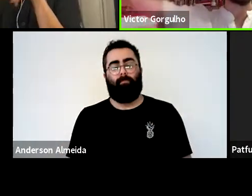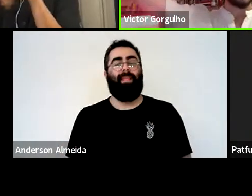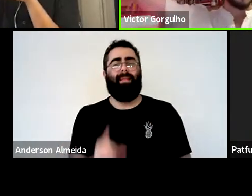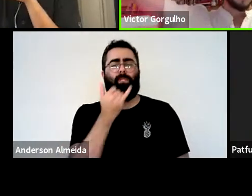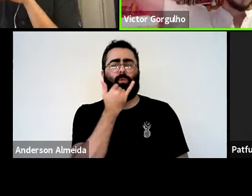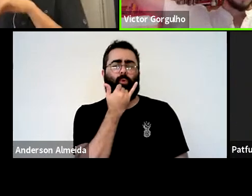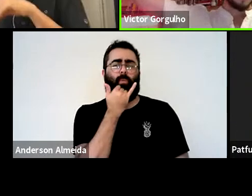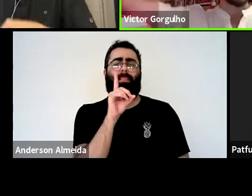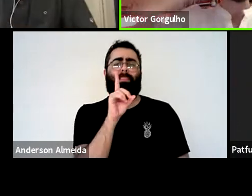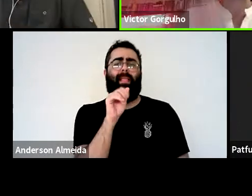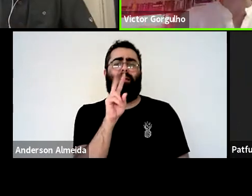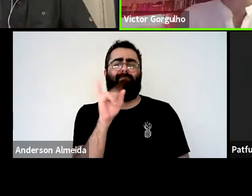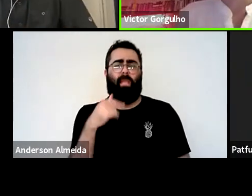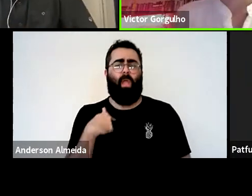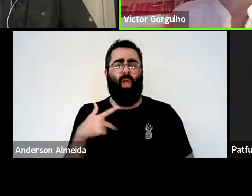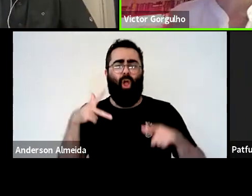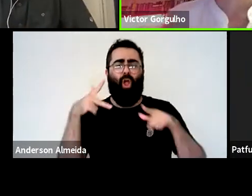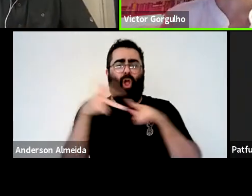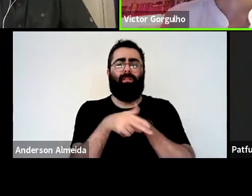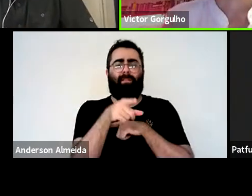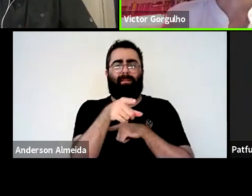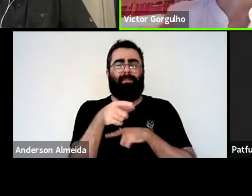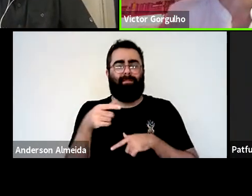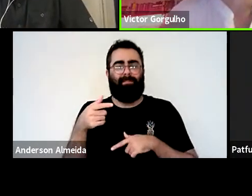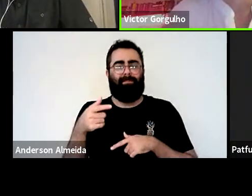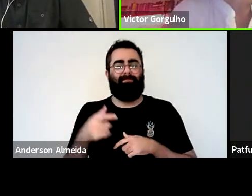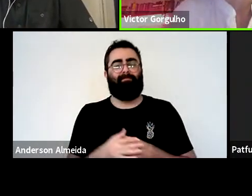cortei no meio do.